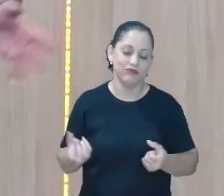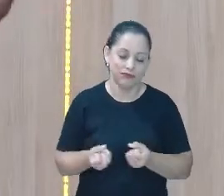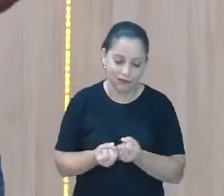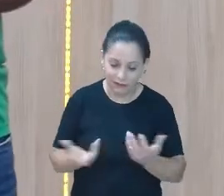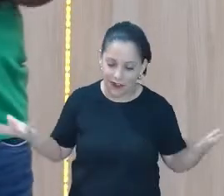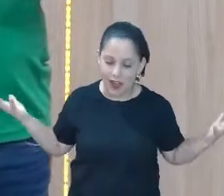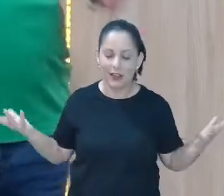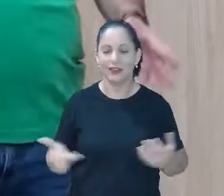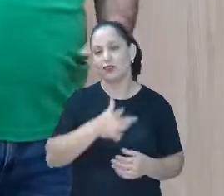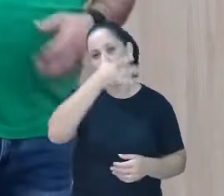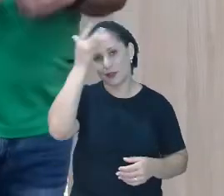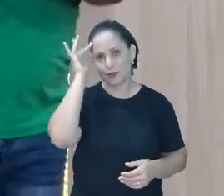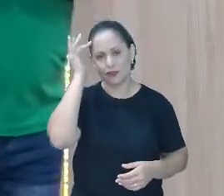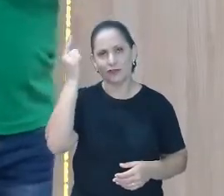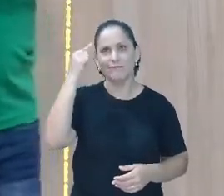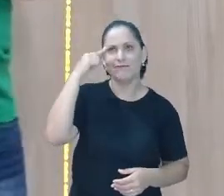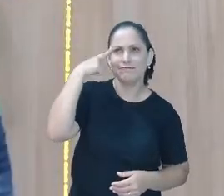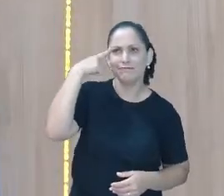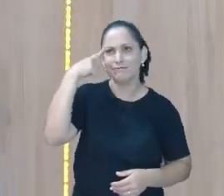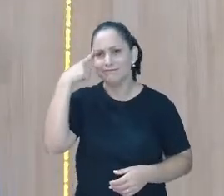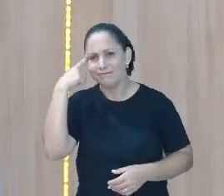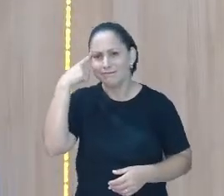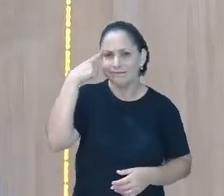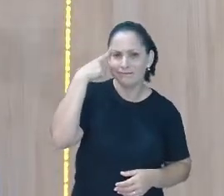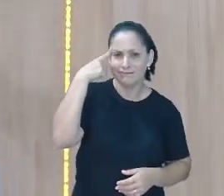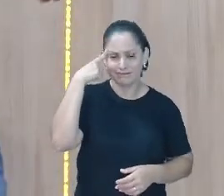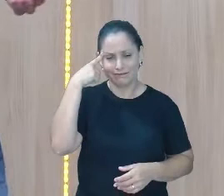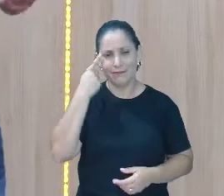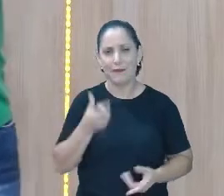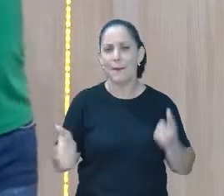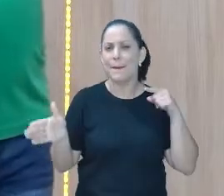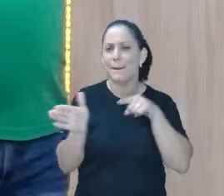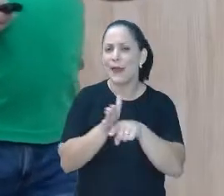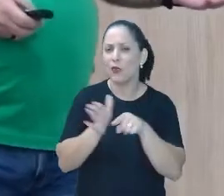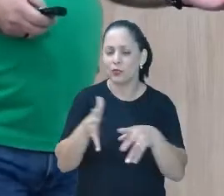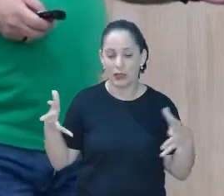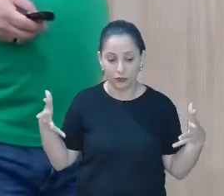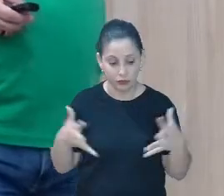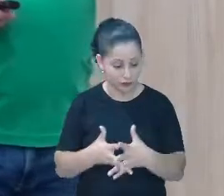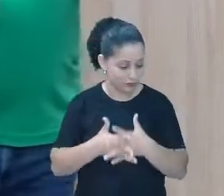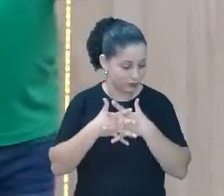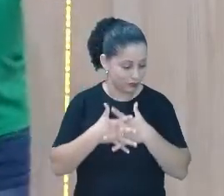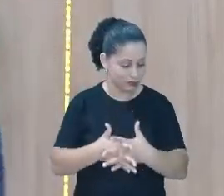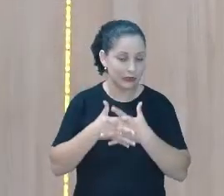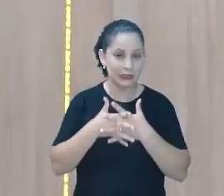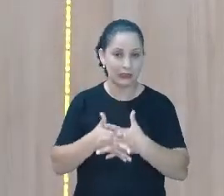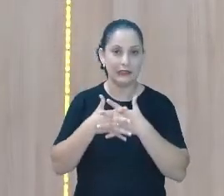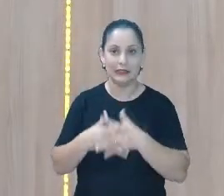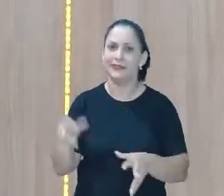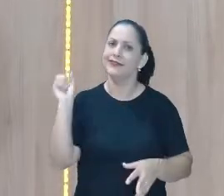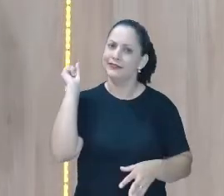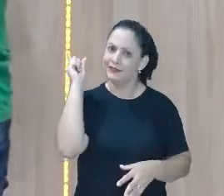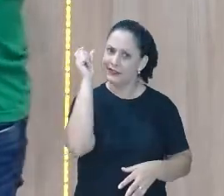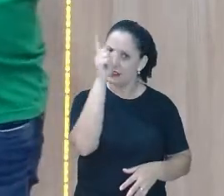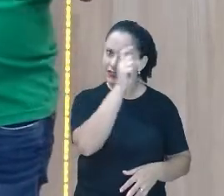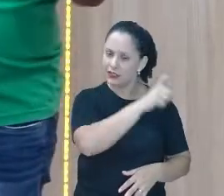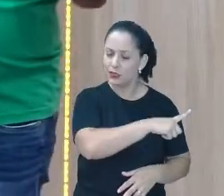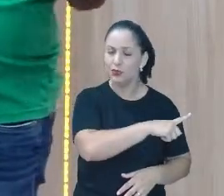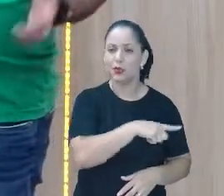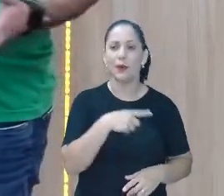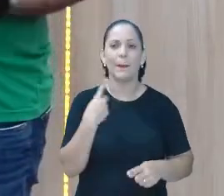bilhão de reais aí, né? Então, é uma pergunta, né, muito complicada, né, professora? Porque a gente...